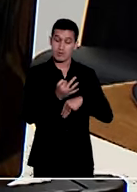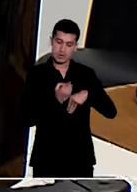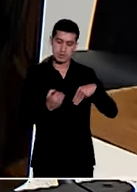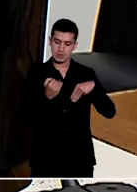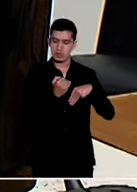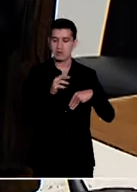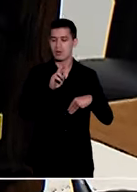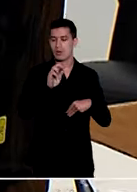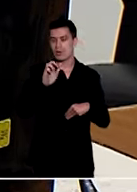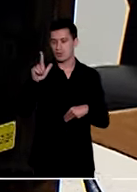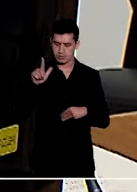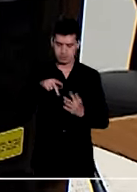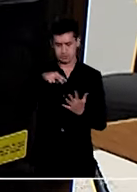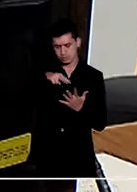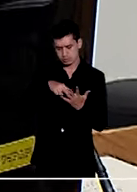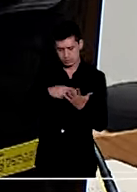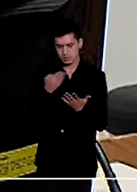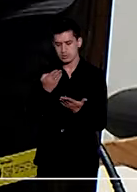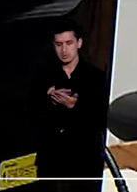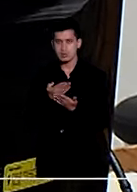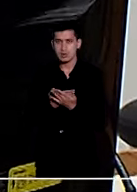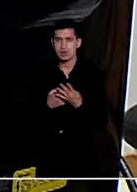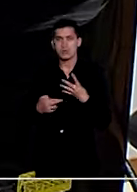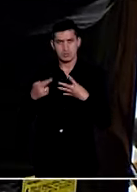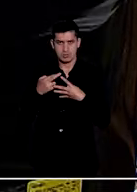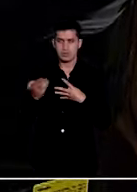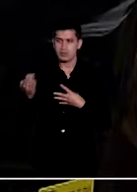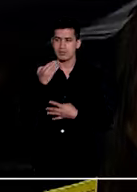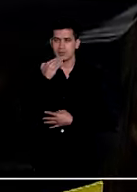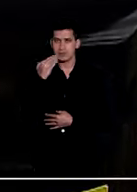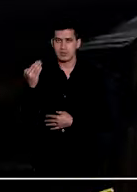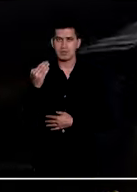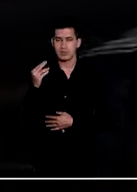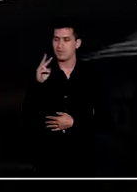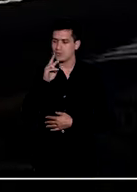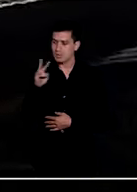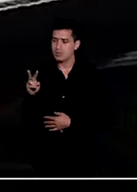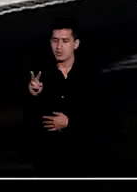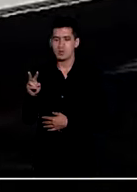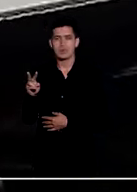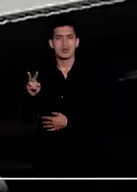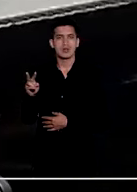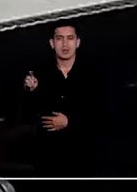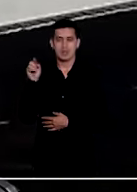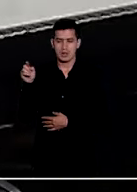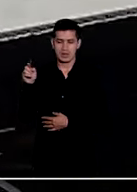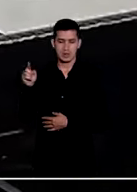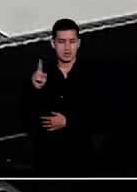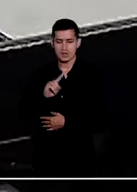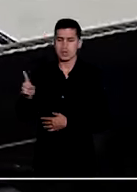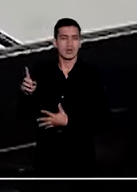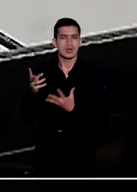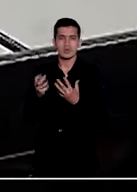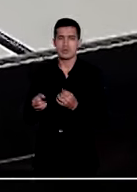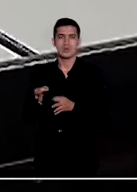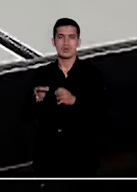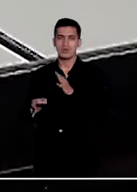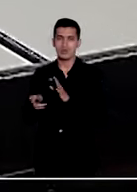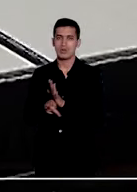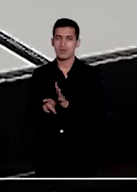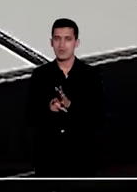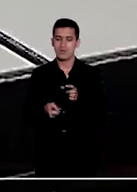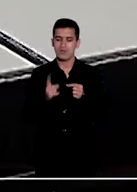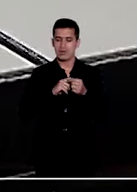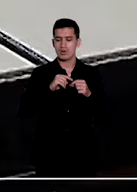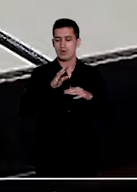Raul Araújo explicou que a liminar que permitiu a continuidade dos negócios da livraria não retirou do juízo da recuperação a